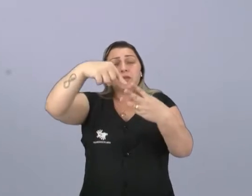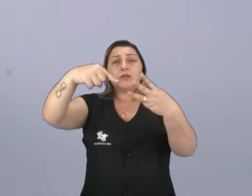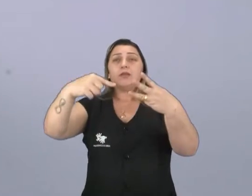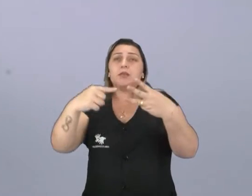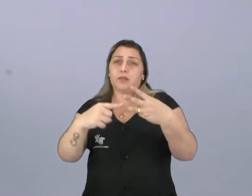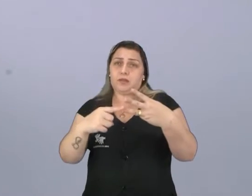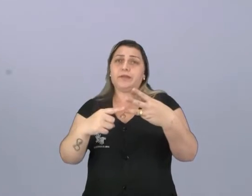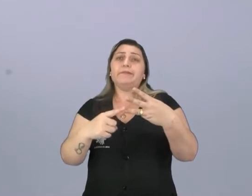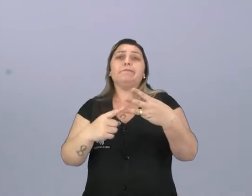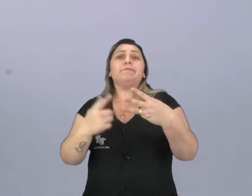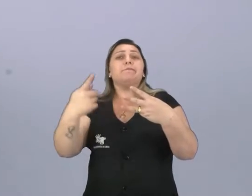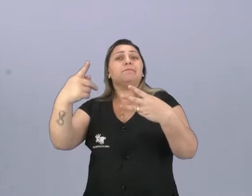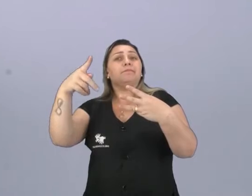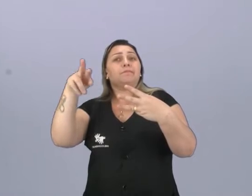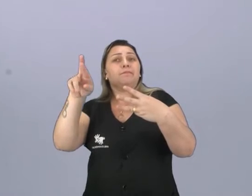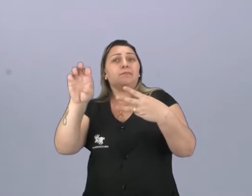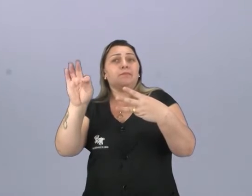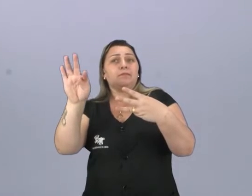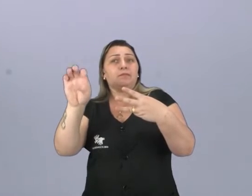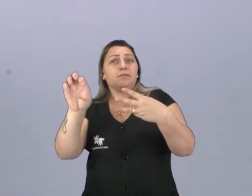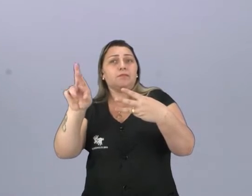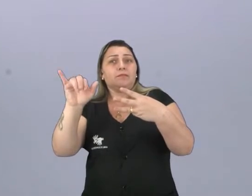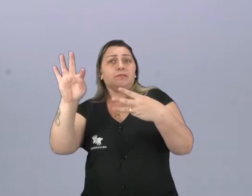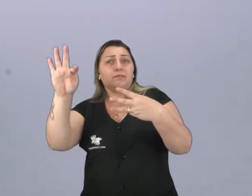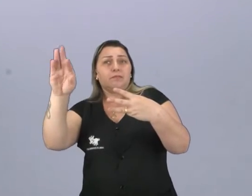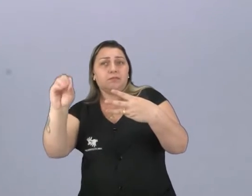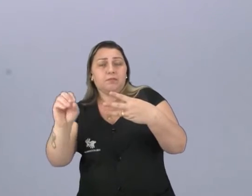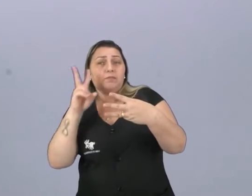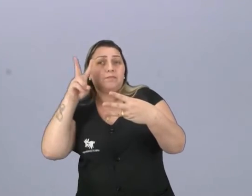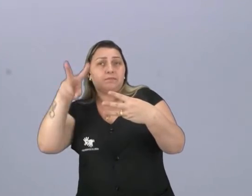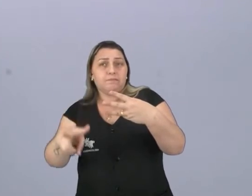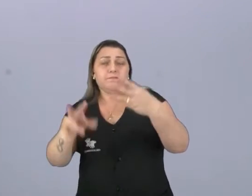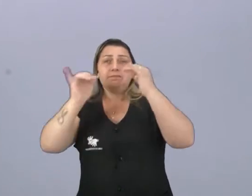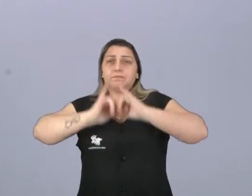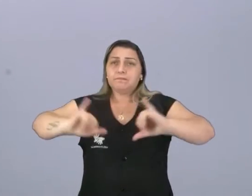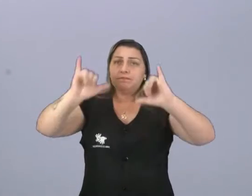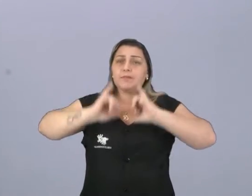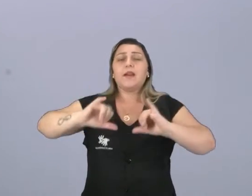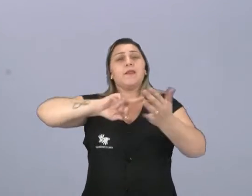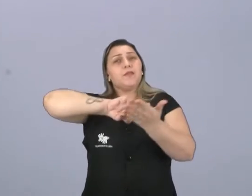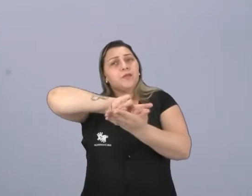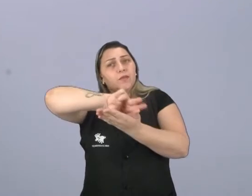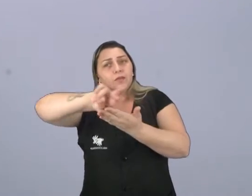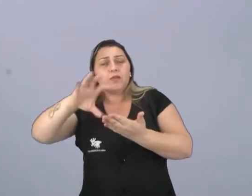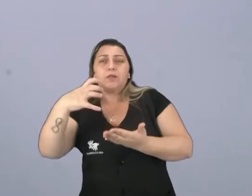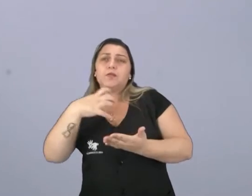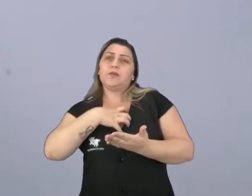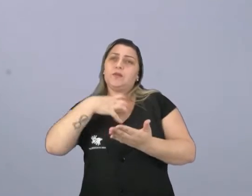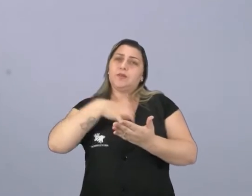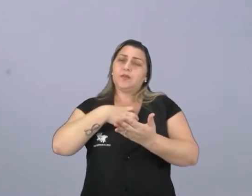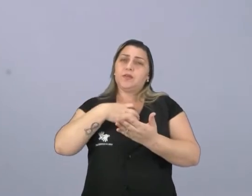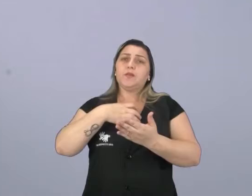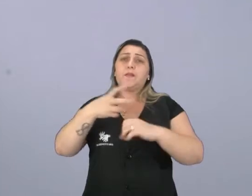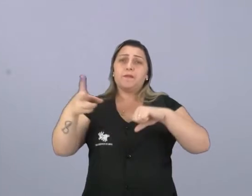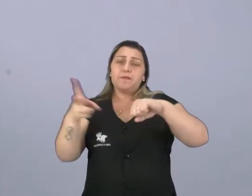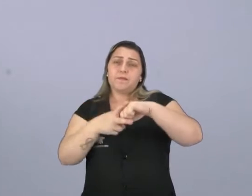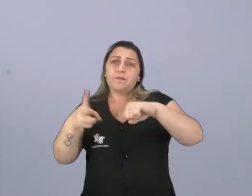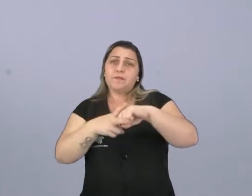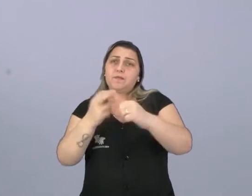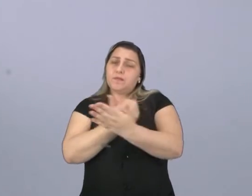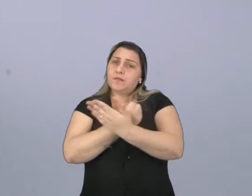tipos de pretérito. Se você observou na notícia, há várias formas verbais que indicam